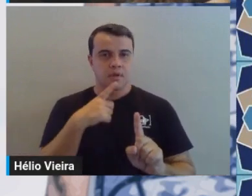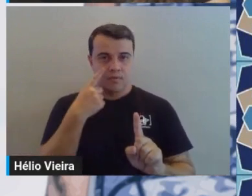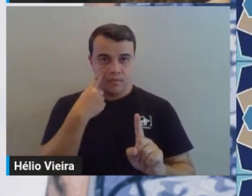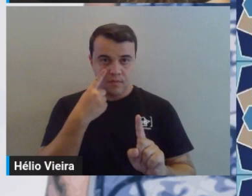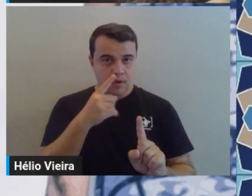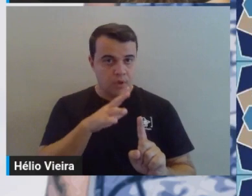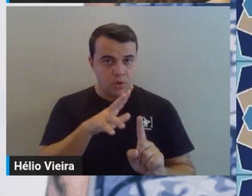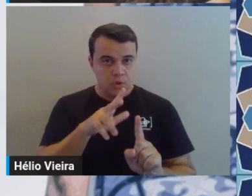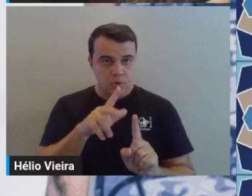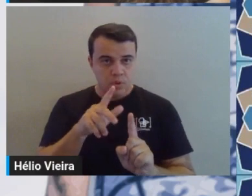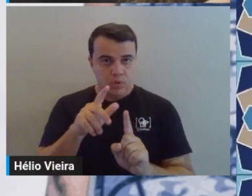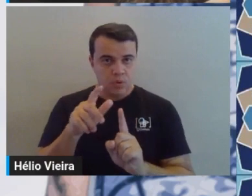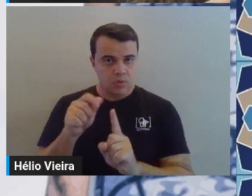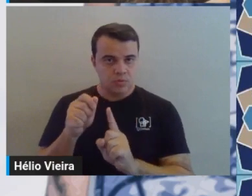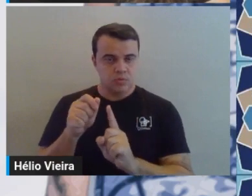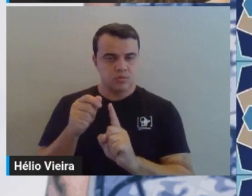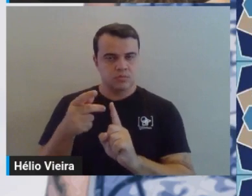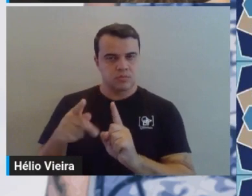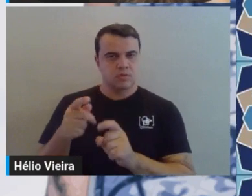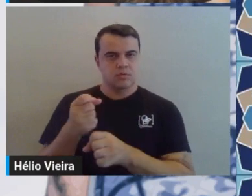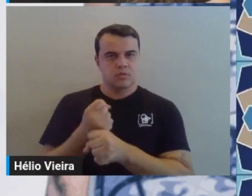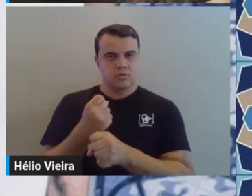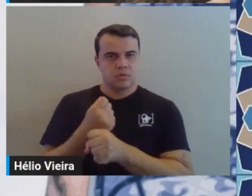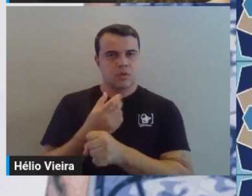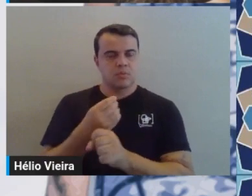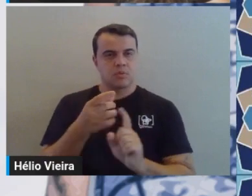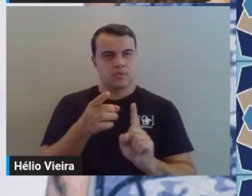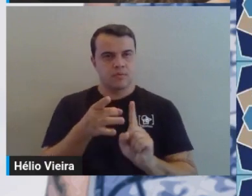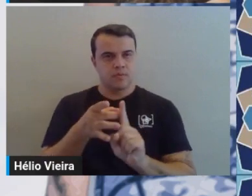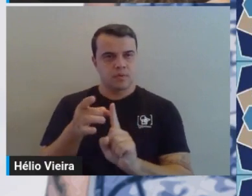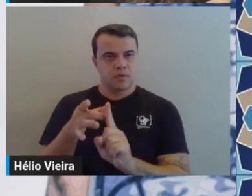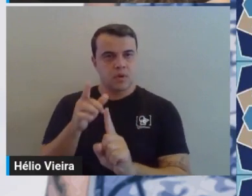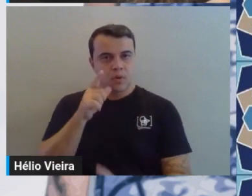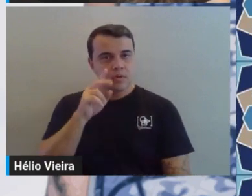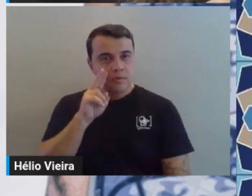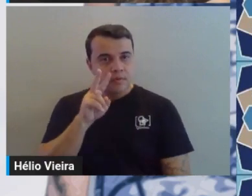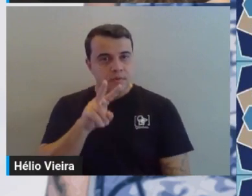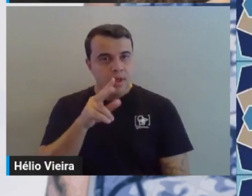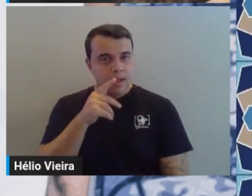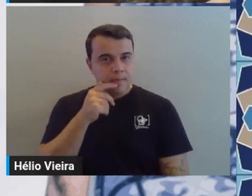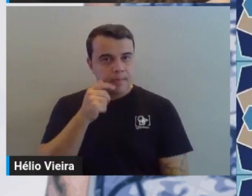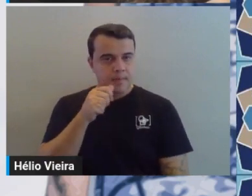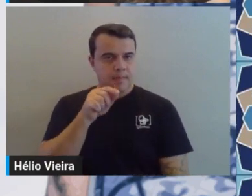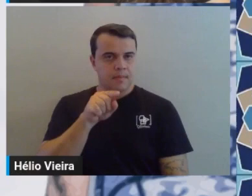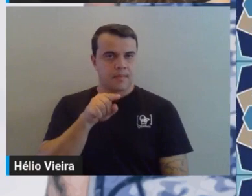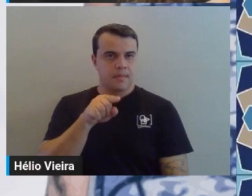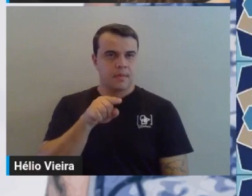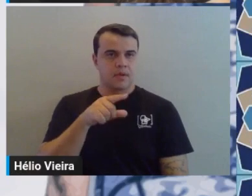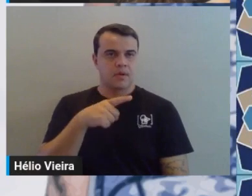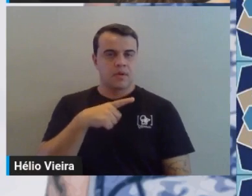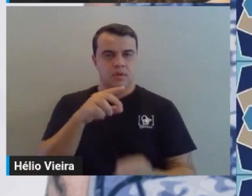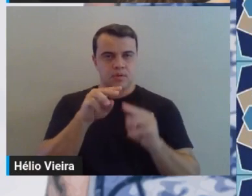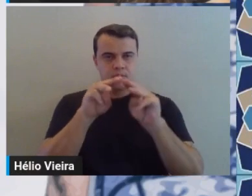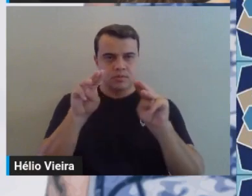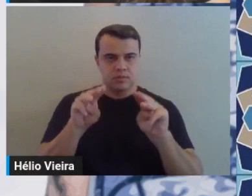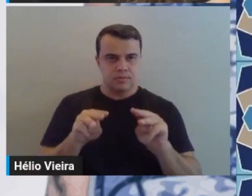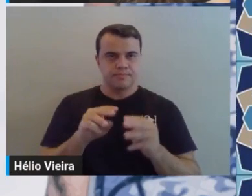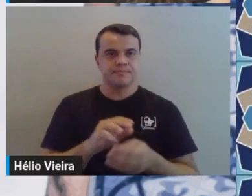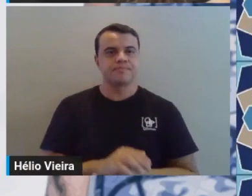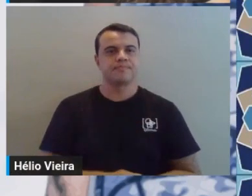em todos os equipamentos, mas conseguimos observar melhor aqui no Museu da